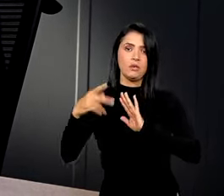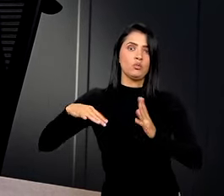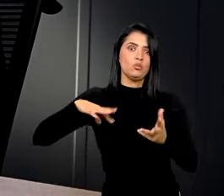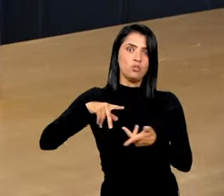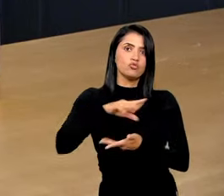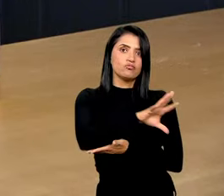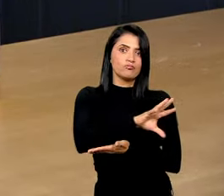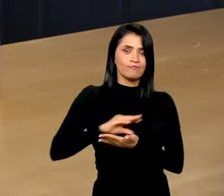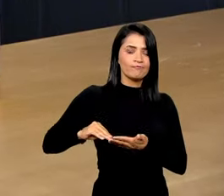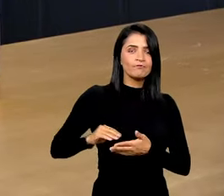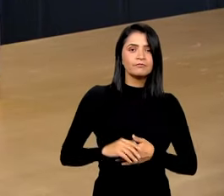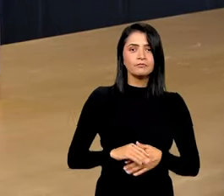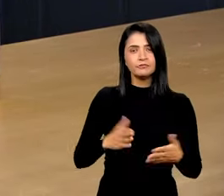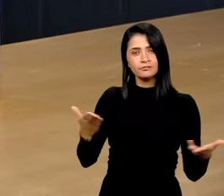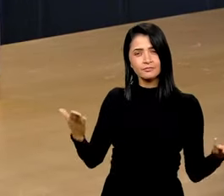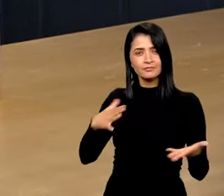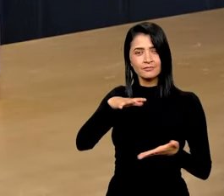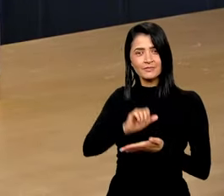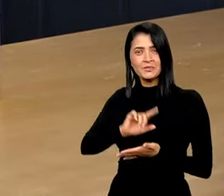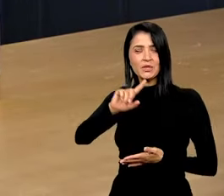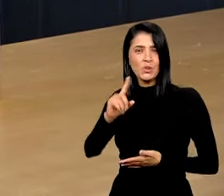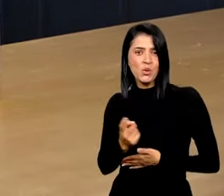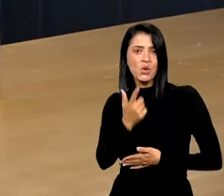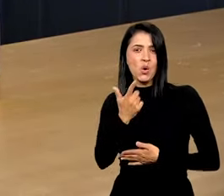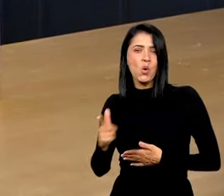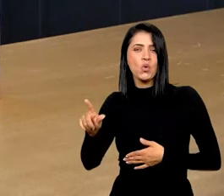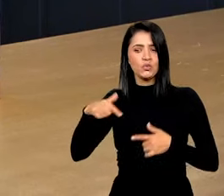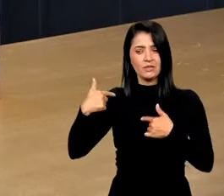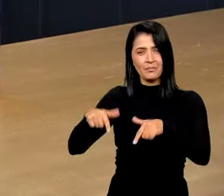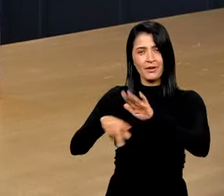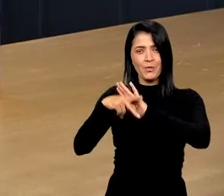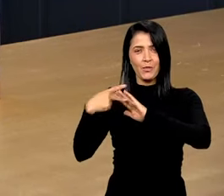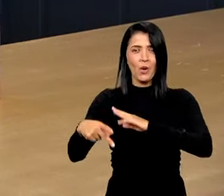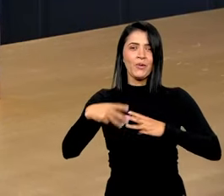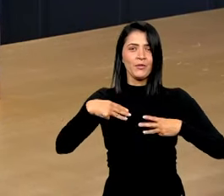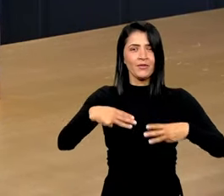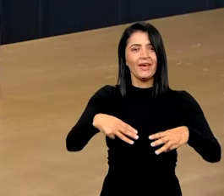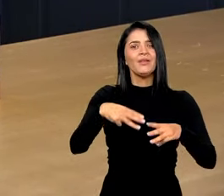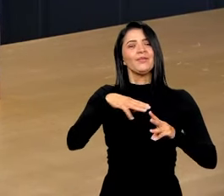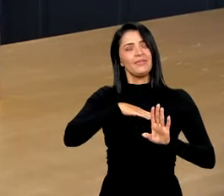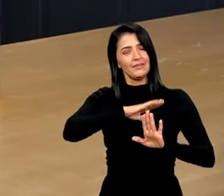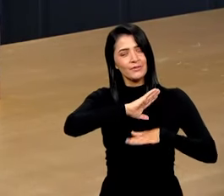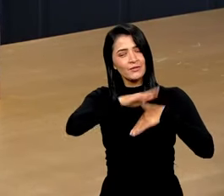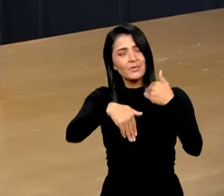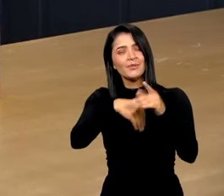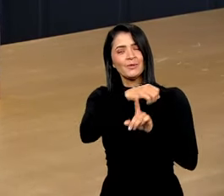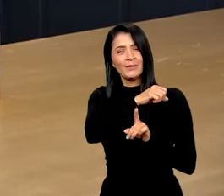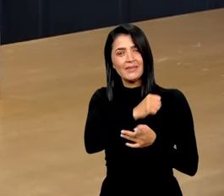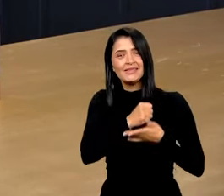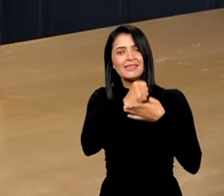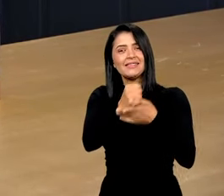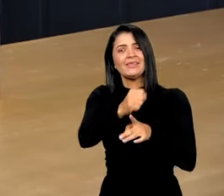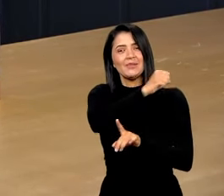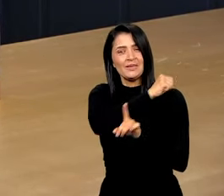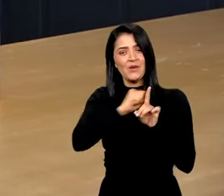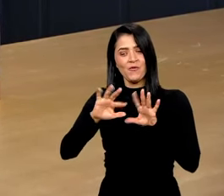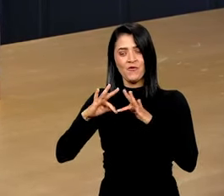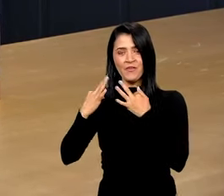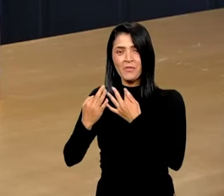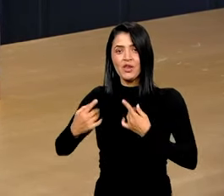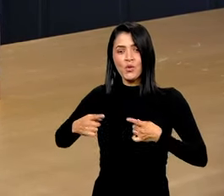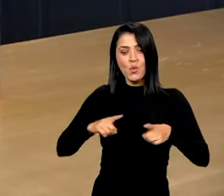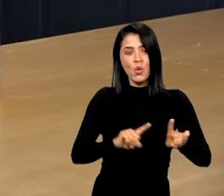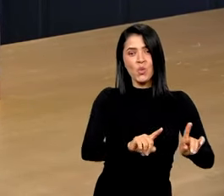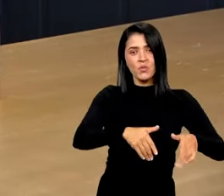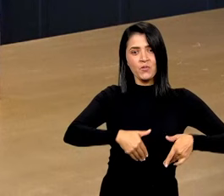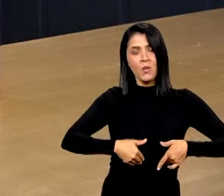mundial. Recentemente, o Cadastro Único e outras ações do Ministério do Desenvolvimento e Assistência Social, Família e Combate